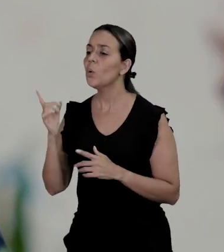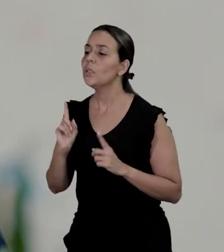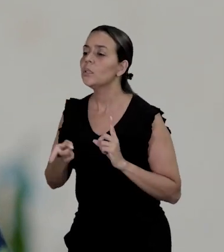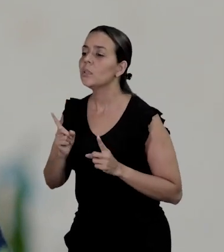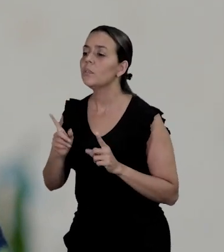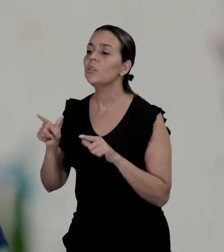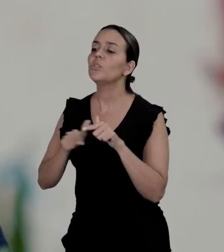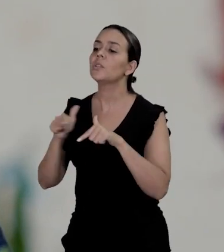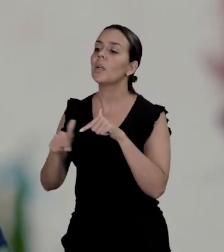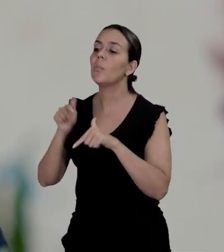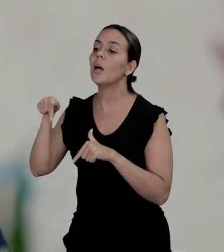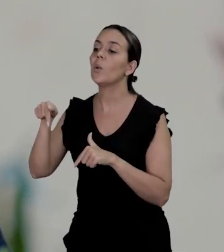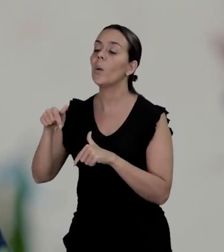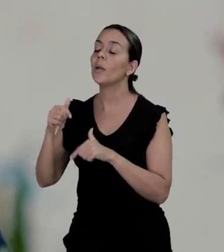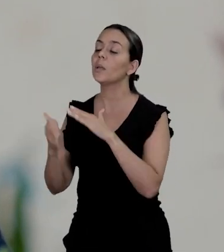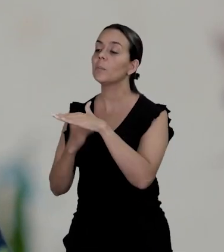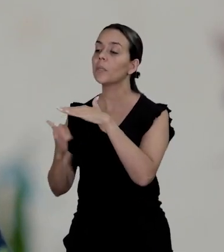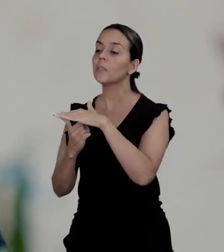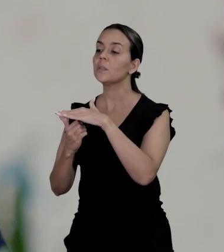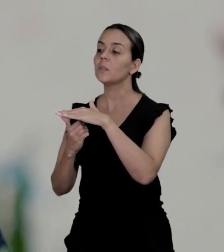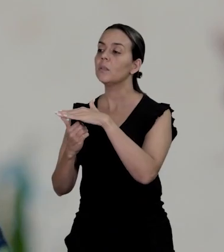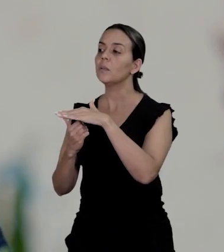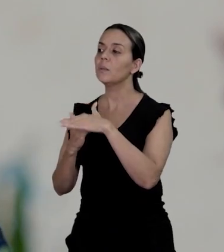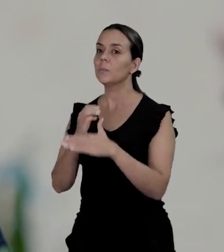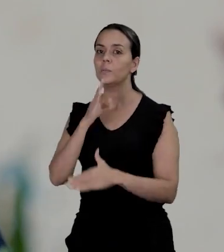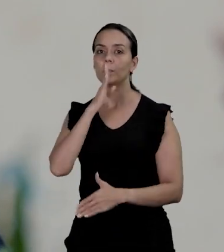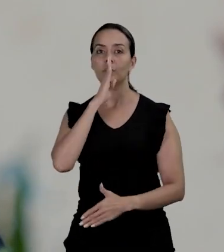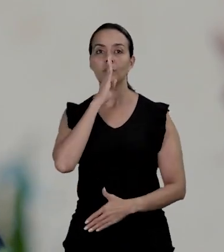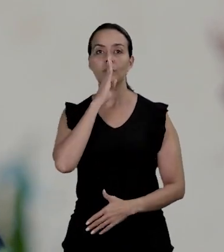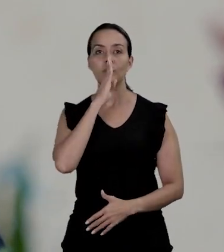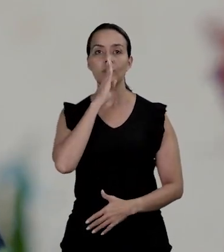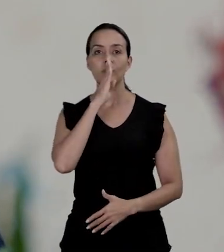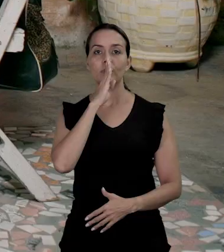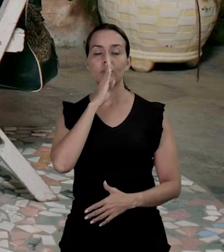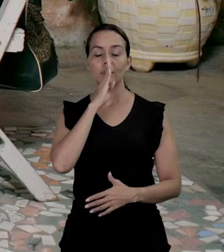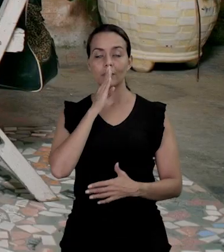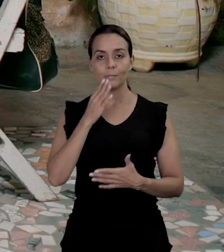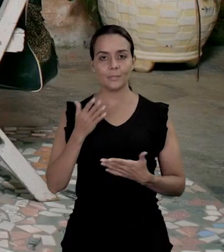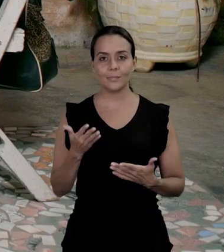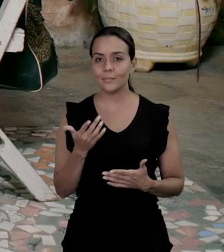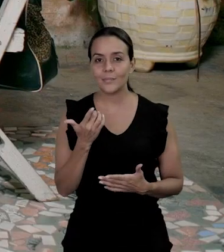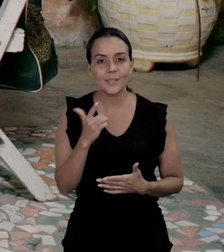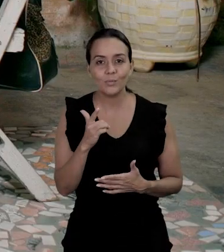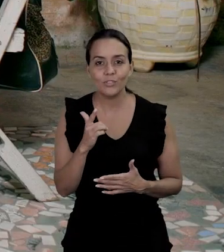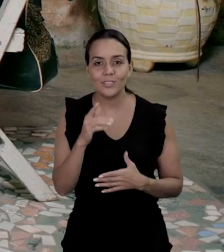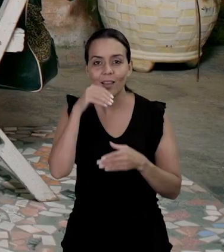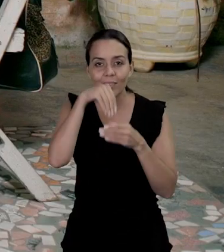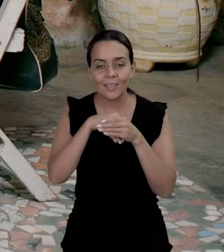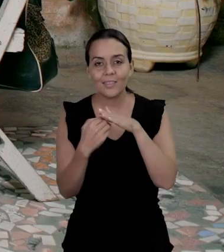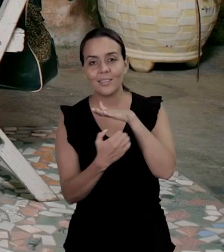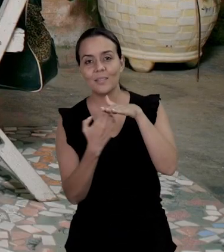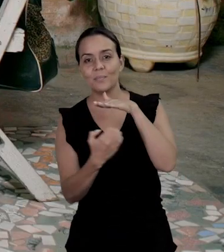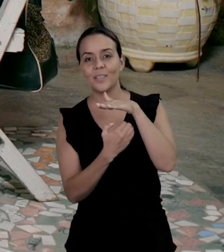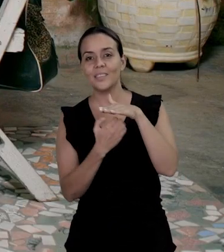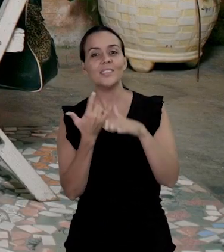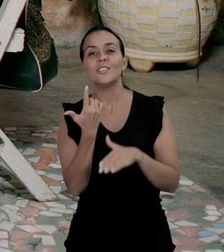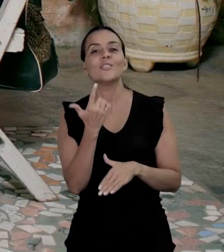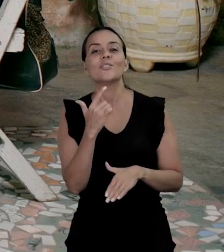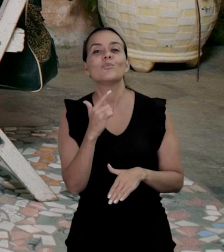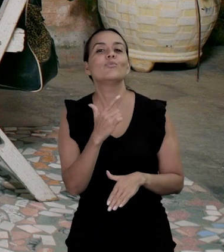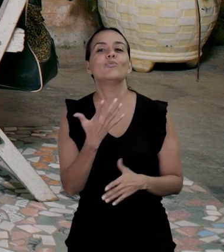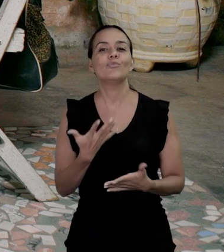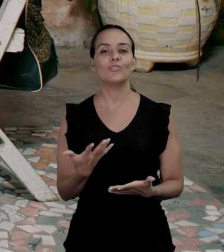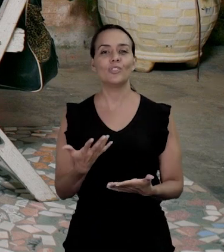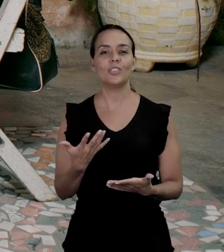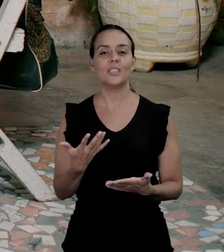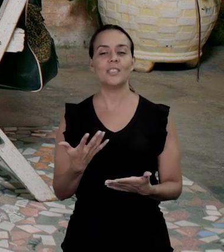na empresa de vocês? E a reunião acabou ali. Meu Deus. Porque não tinha